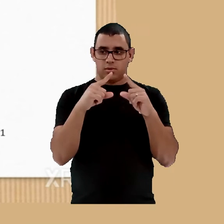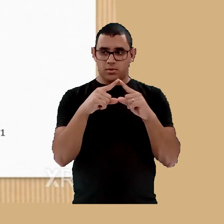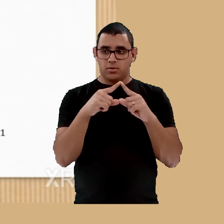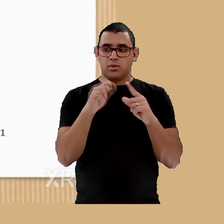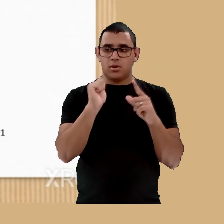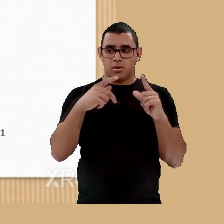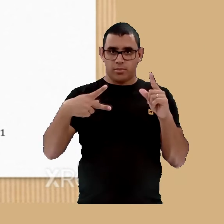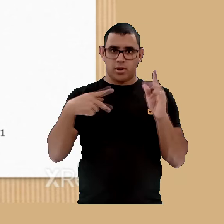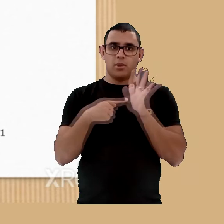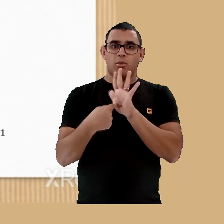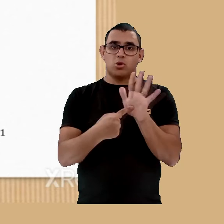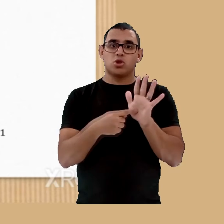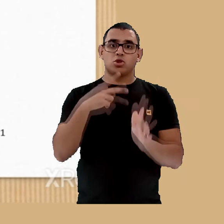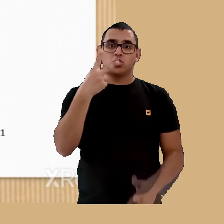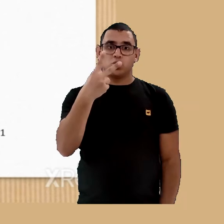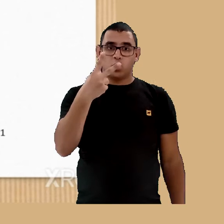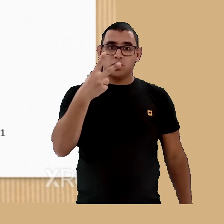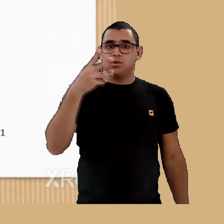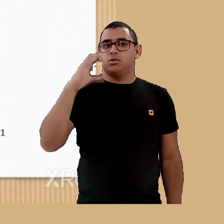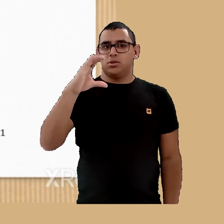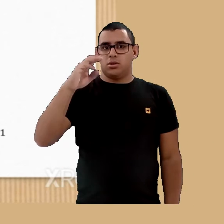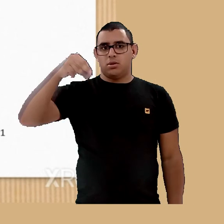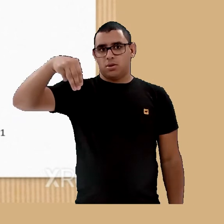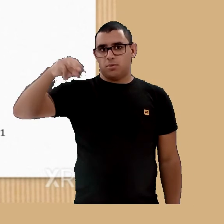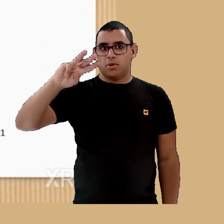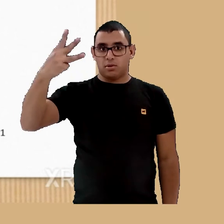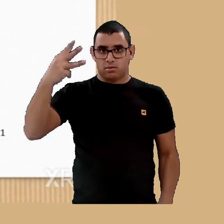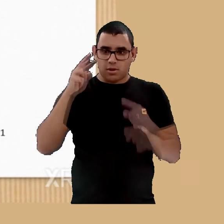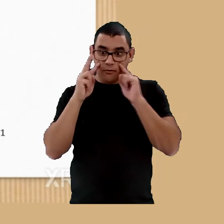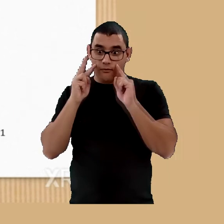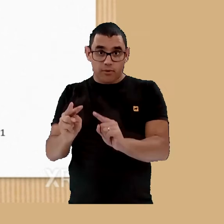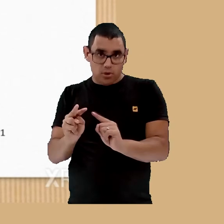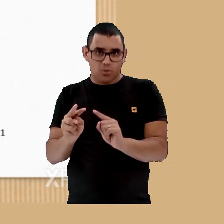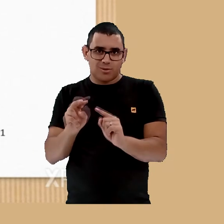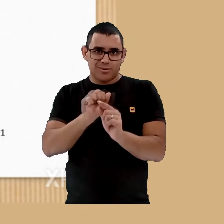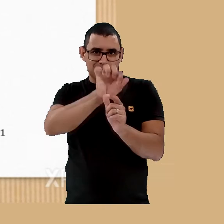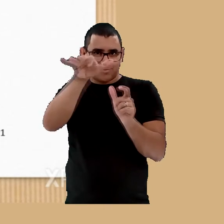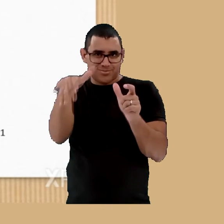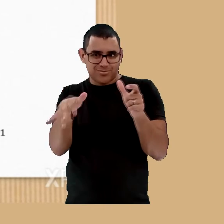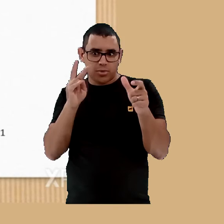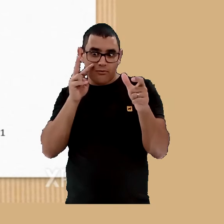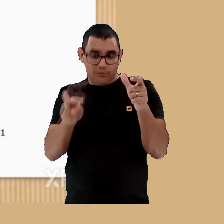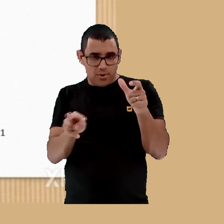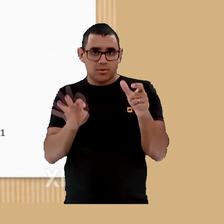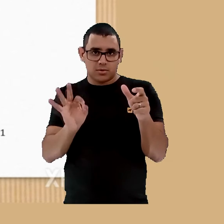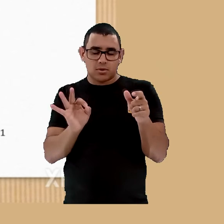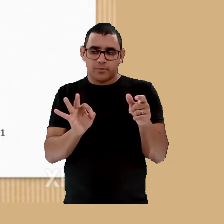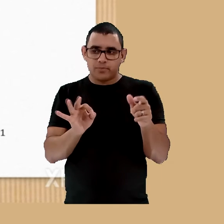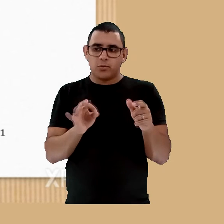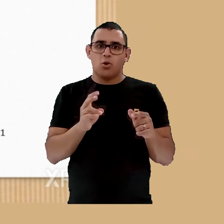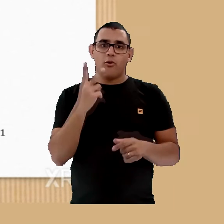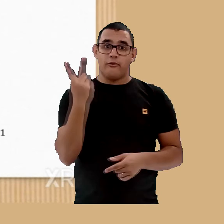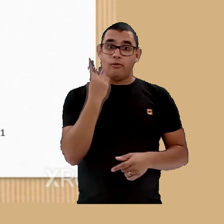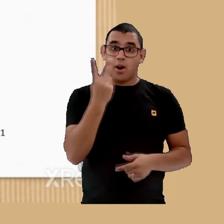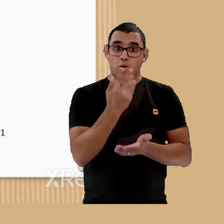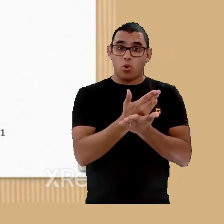na questão, é de 2 centímetros cúbicos. O volume inicial do líquido é de 100